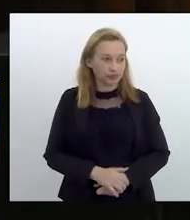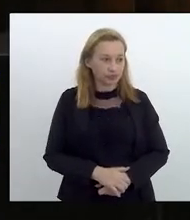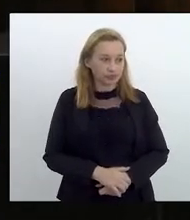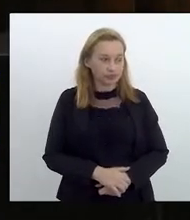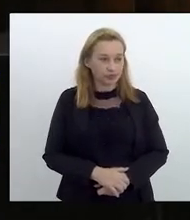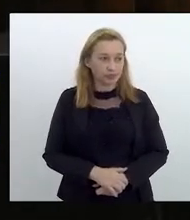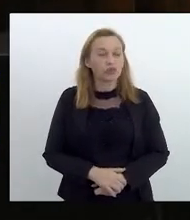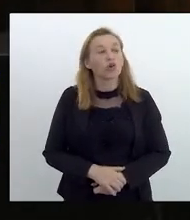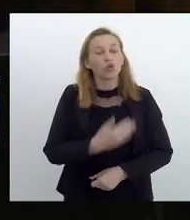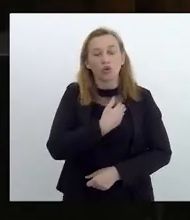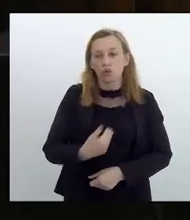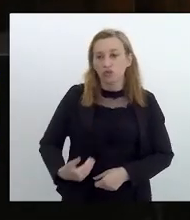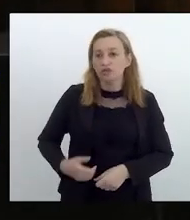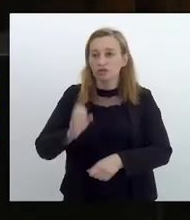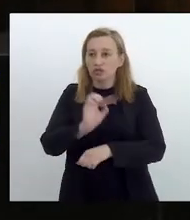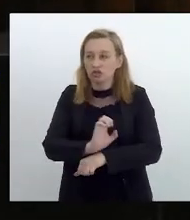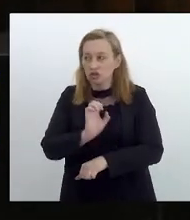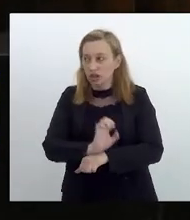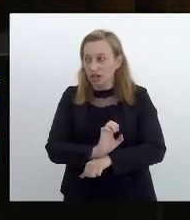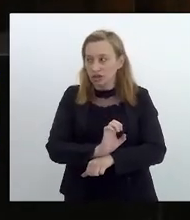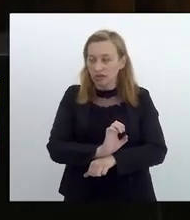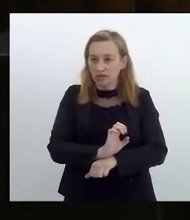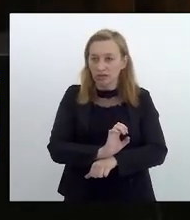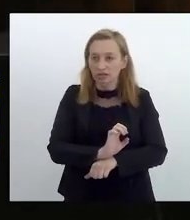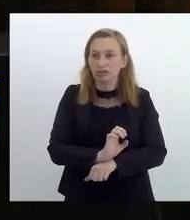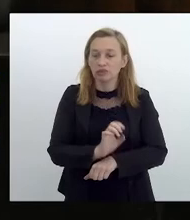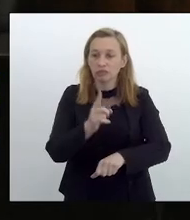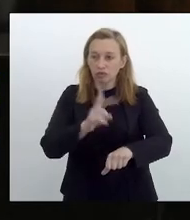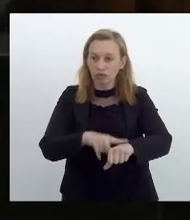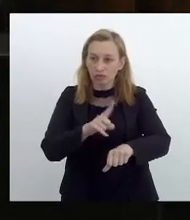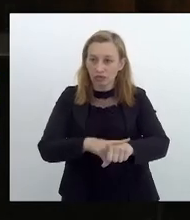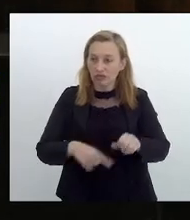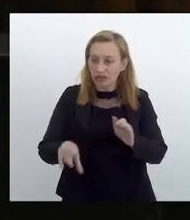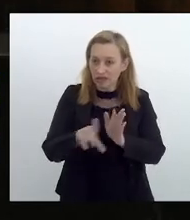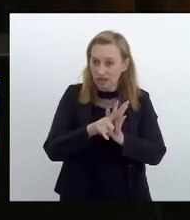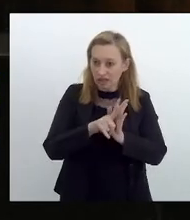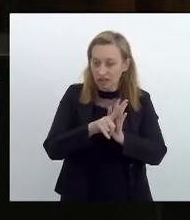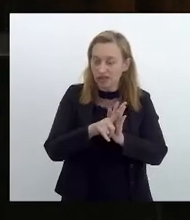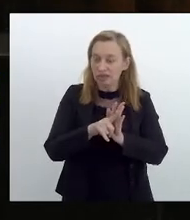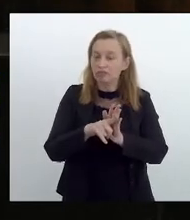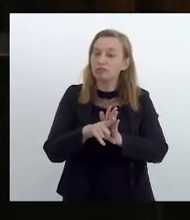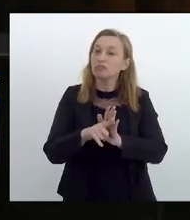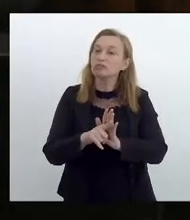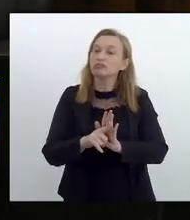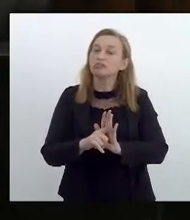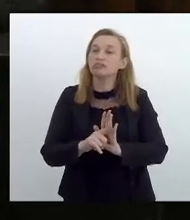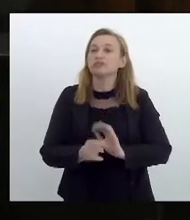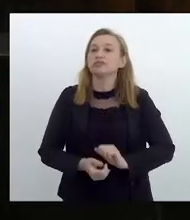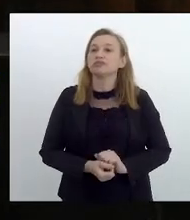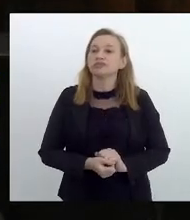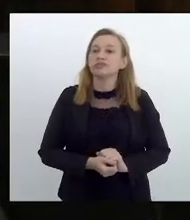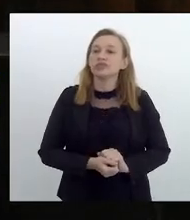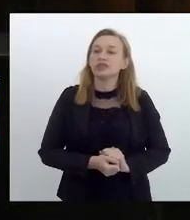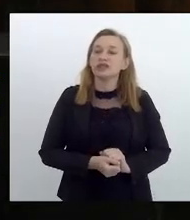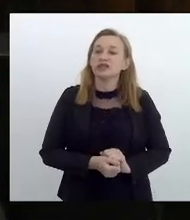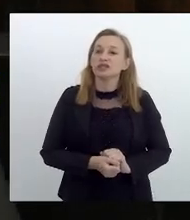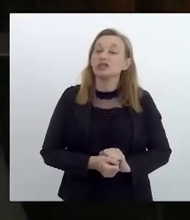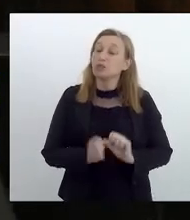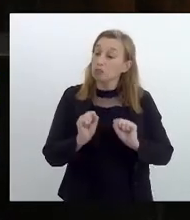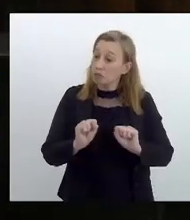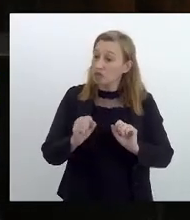ver no estado a partir da promulgação desta lei passa a ter condições de fazer